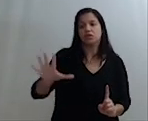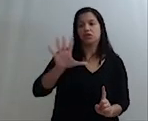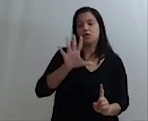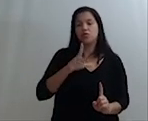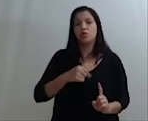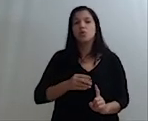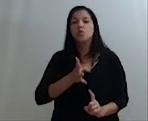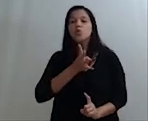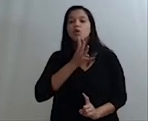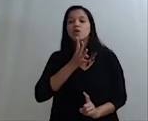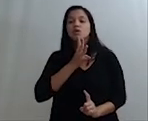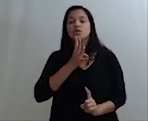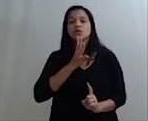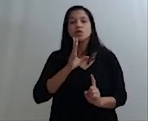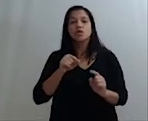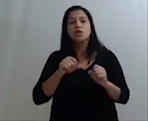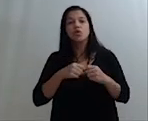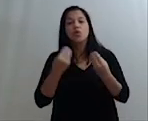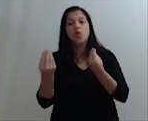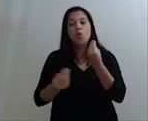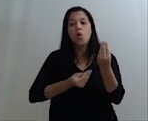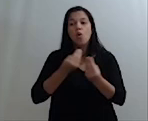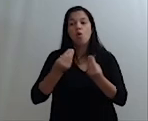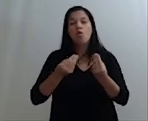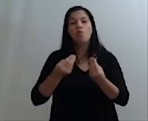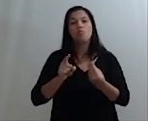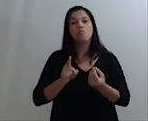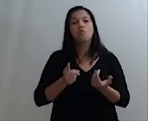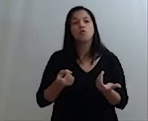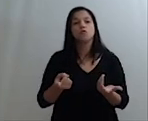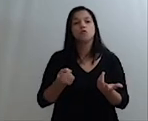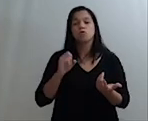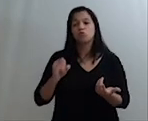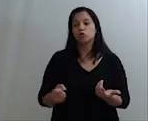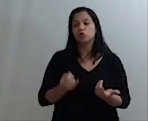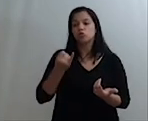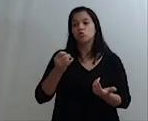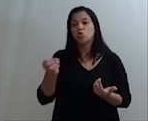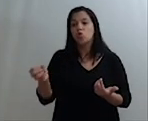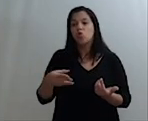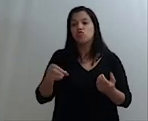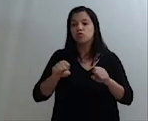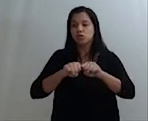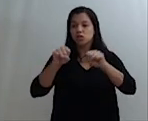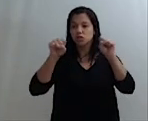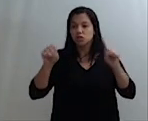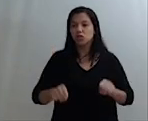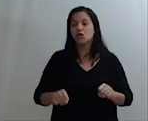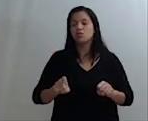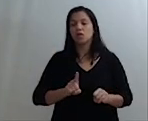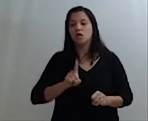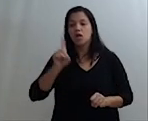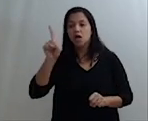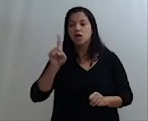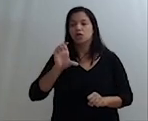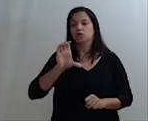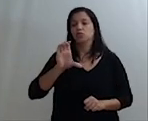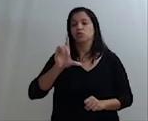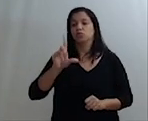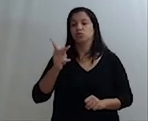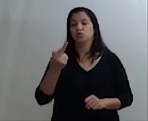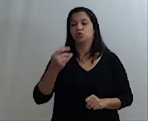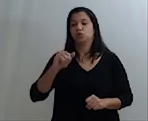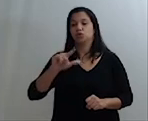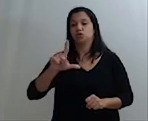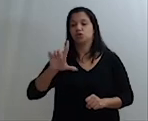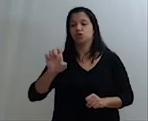funcionamento do sistema acusatório eh o novo sistema implantado no Chile há pouco mais de uma década ainda quando